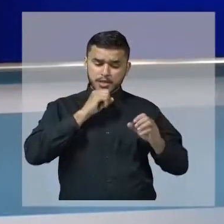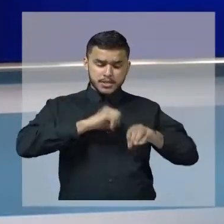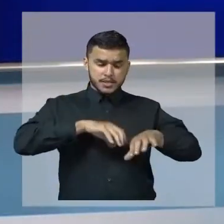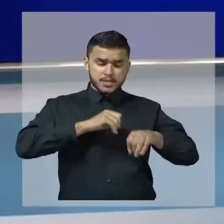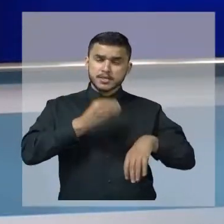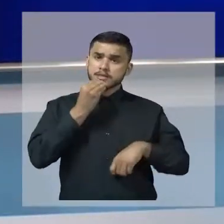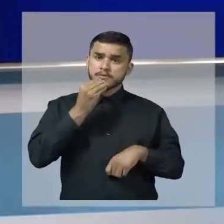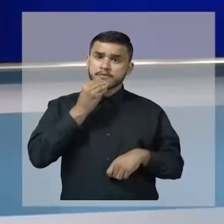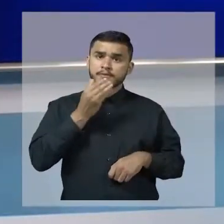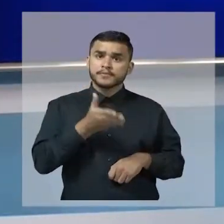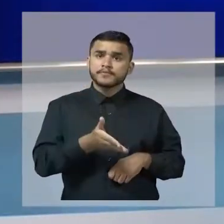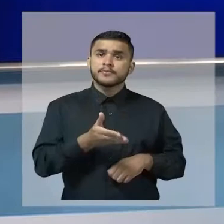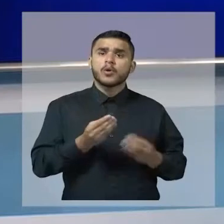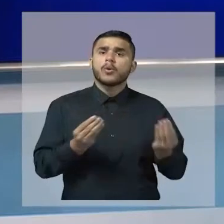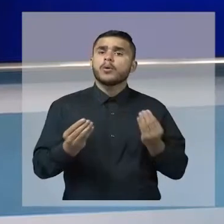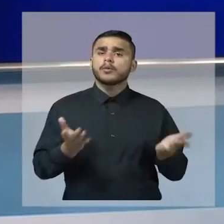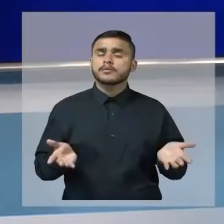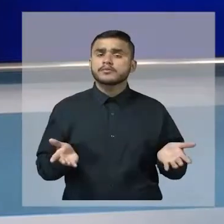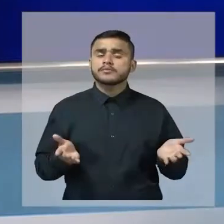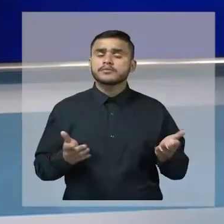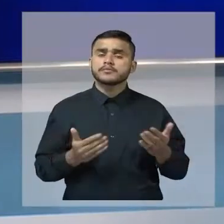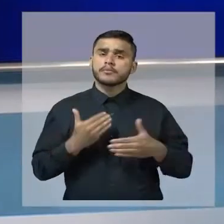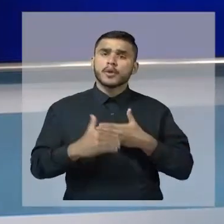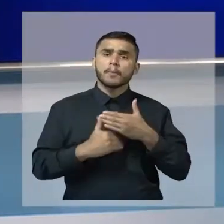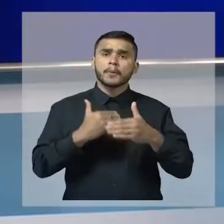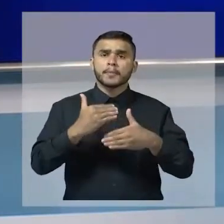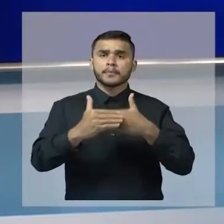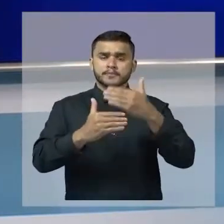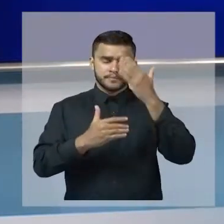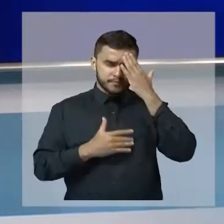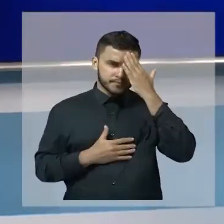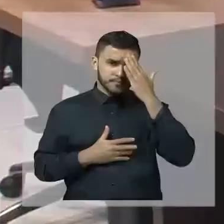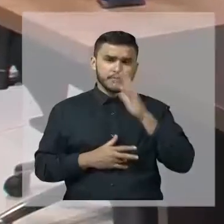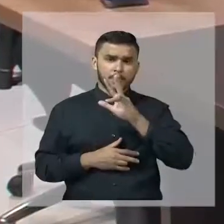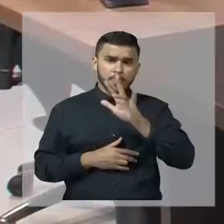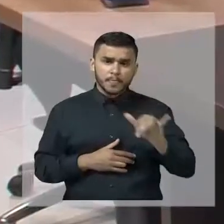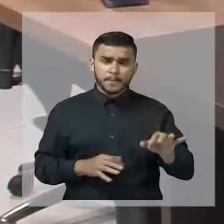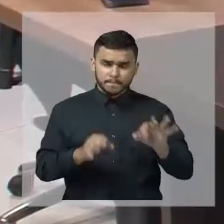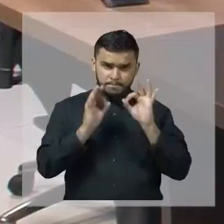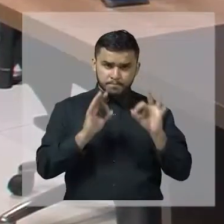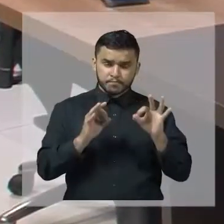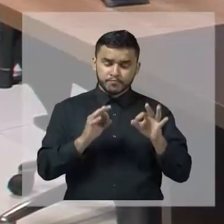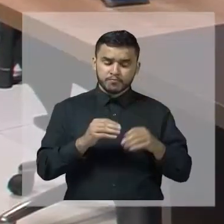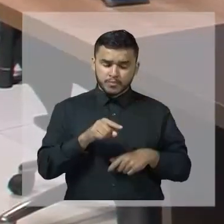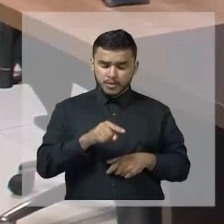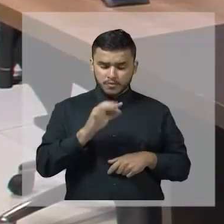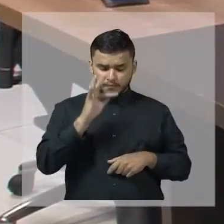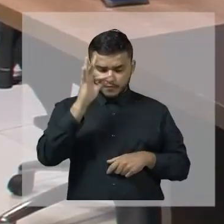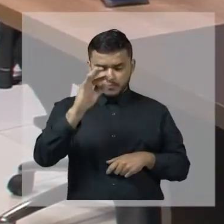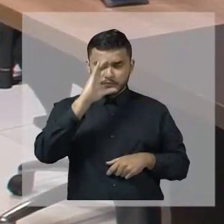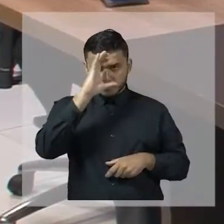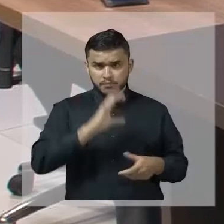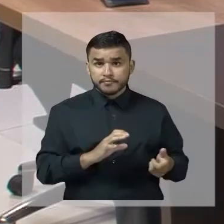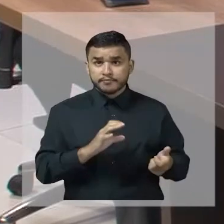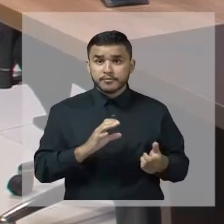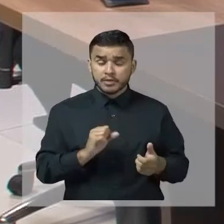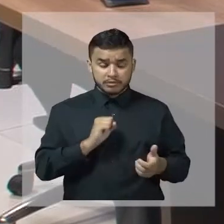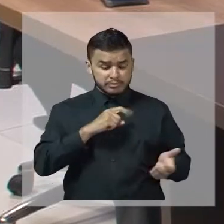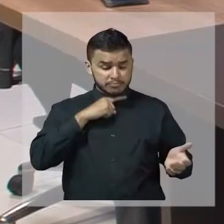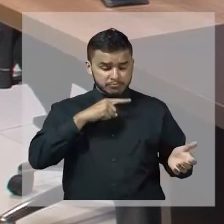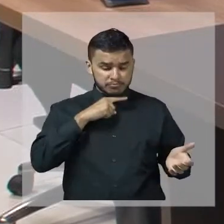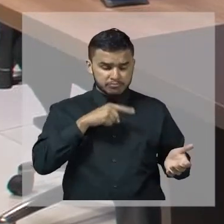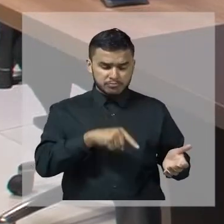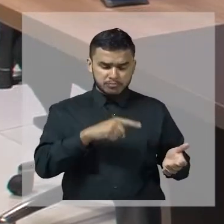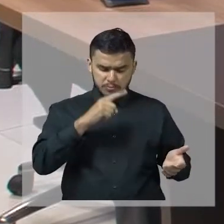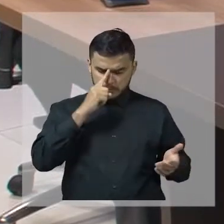educá-las, né, de ir construindo-a, para que ela torne-se um cidadão. Quando isso não acontece, elas saem